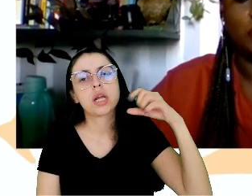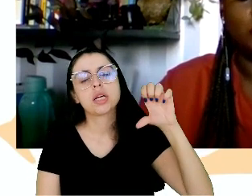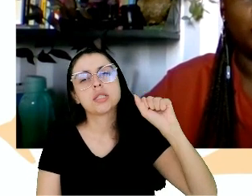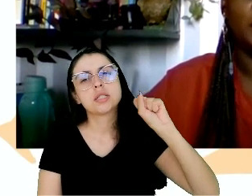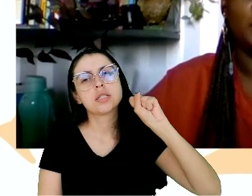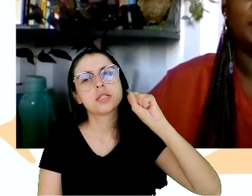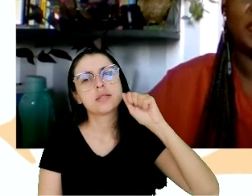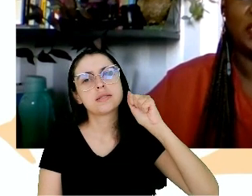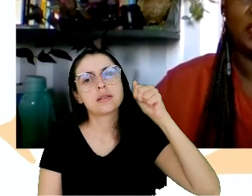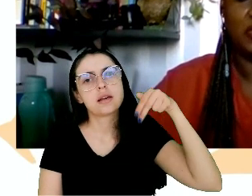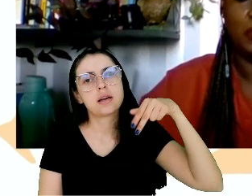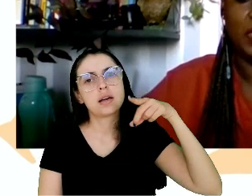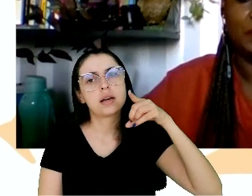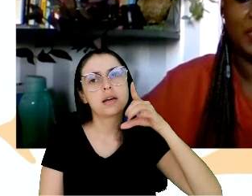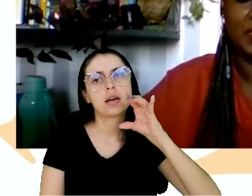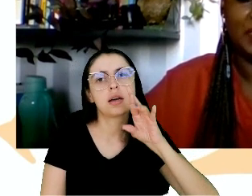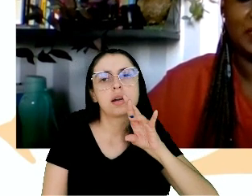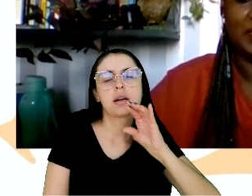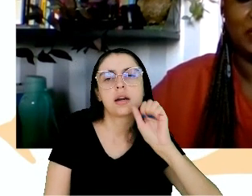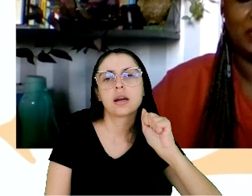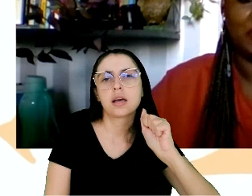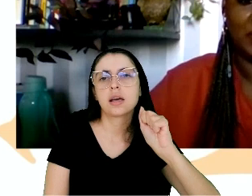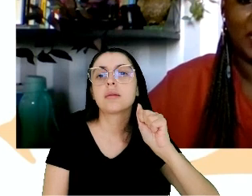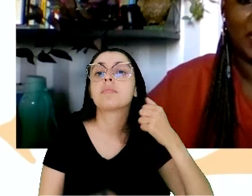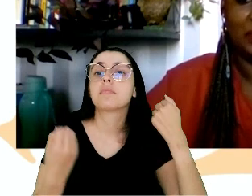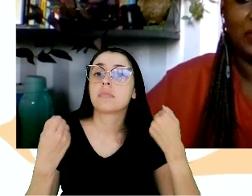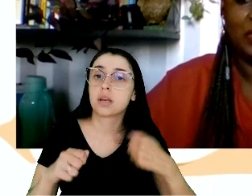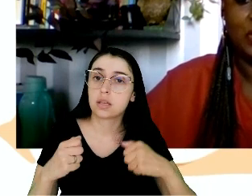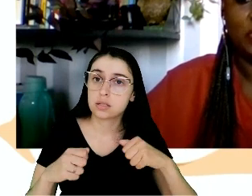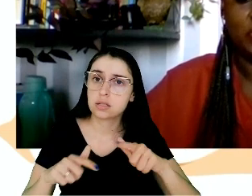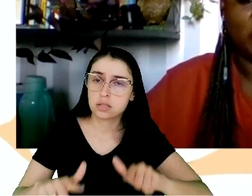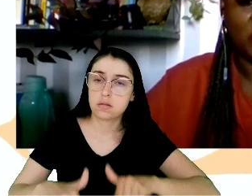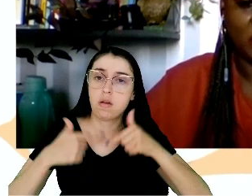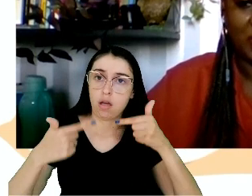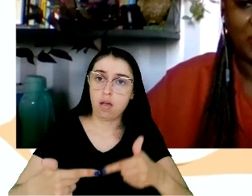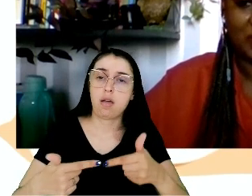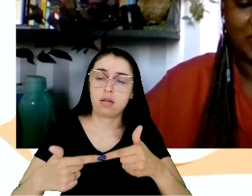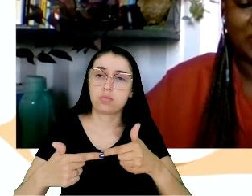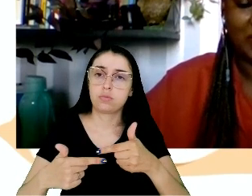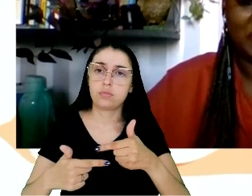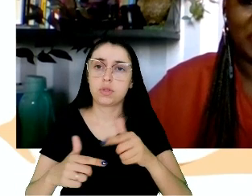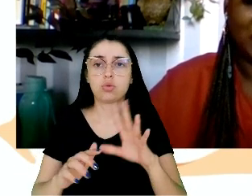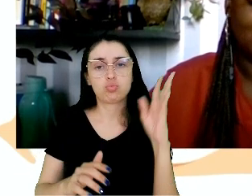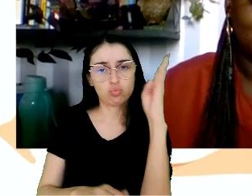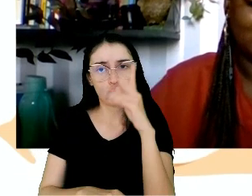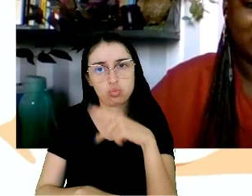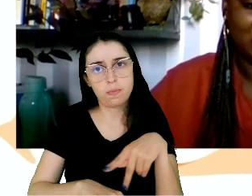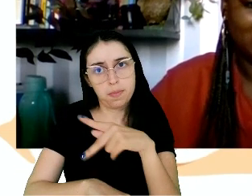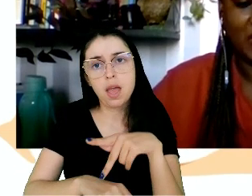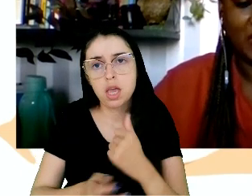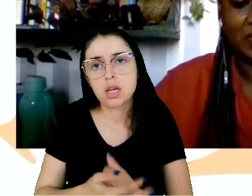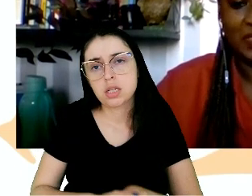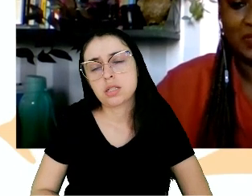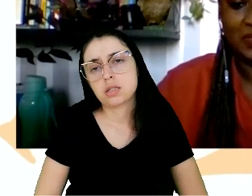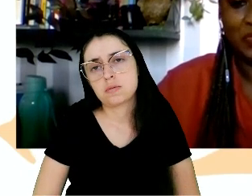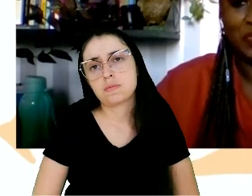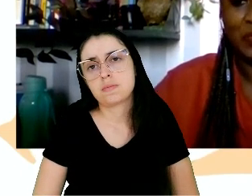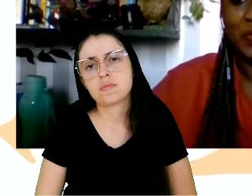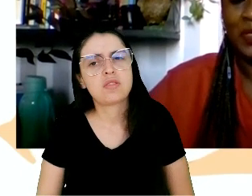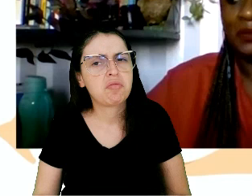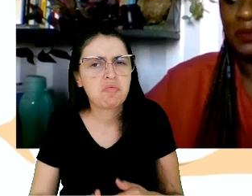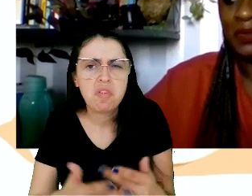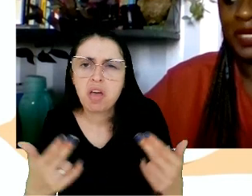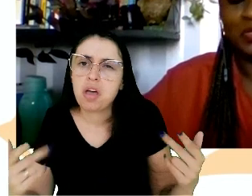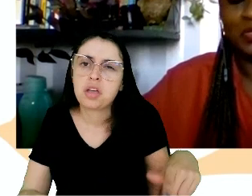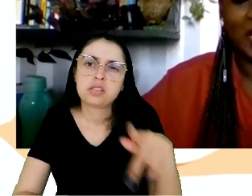um quadro muito específico e que precisa ser enfrentado no nosso país, né? E especificamente, acredito que em vários países do